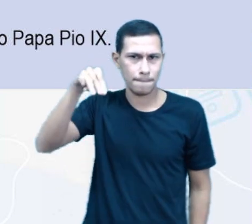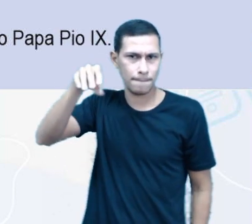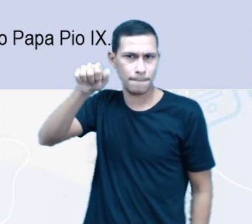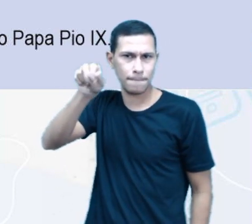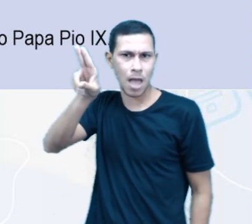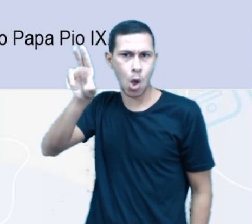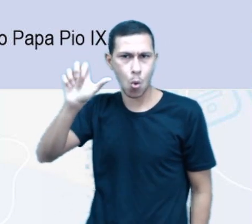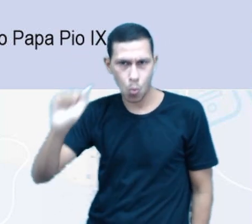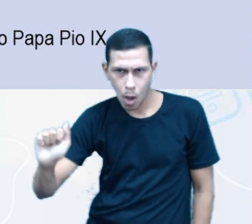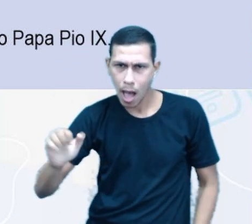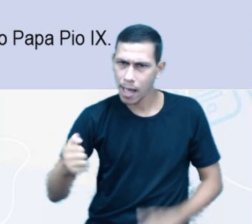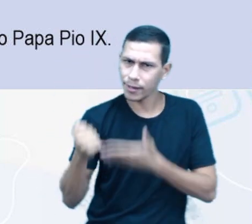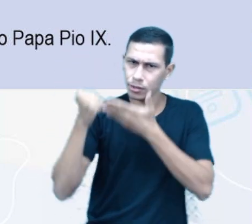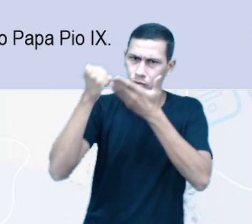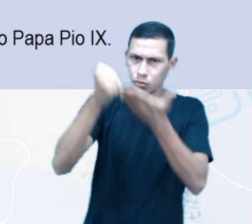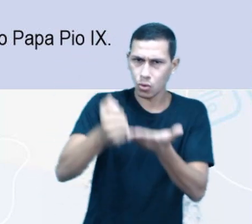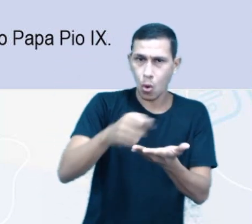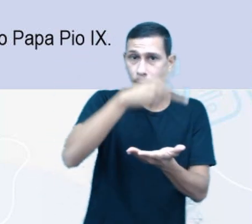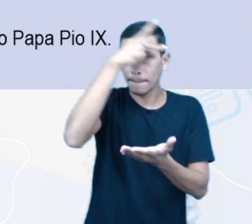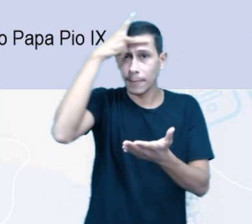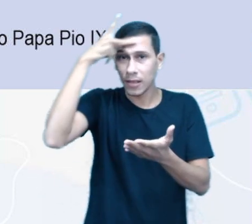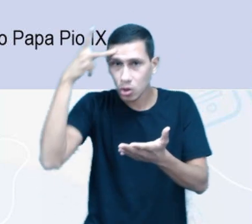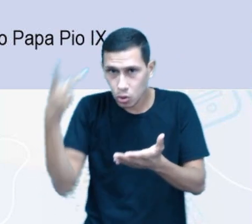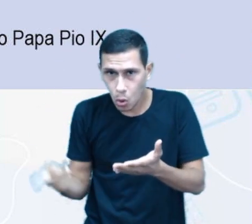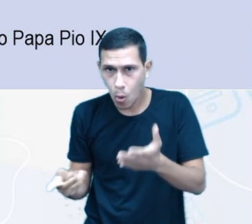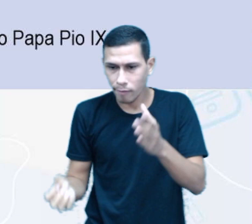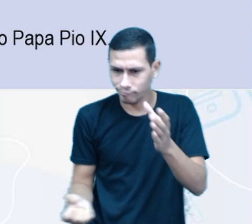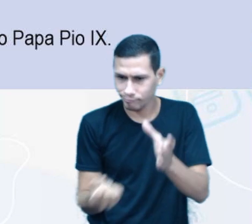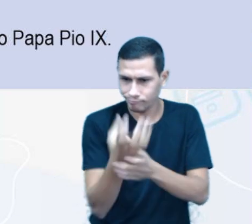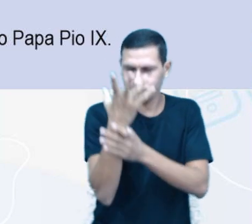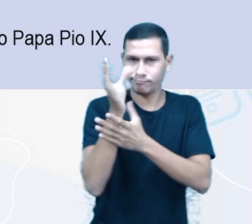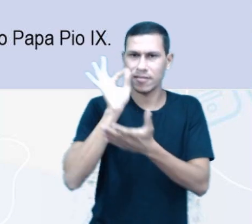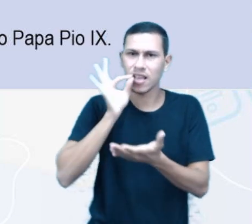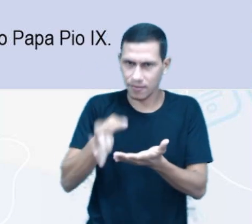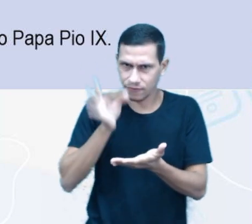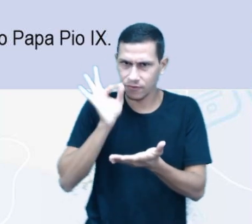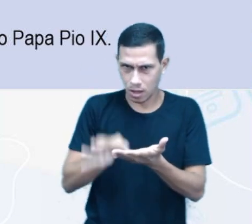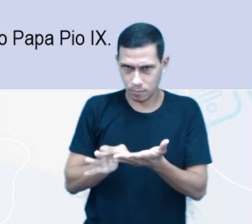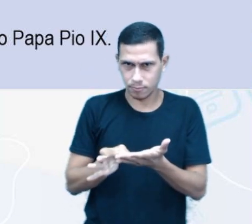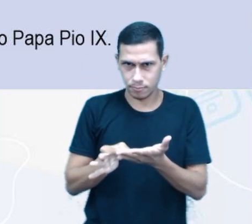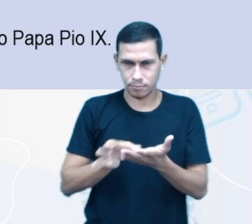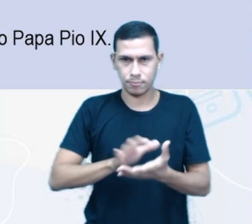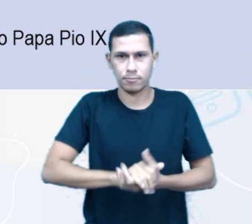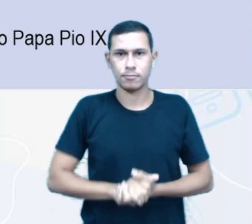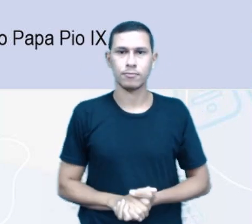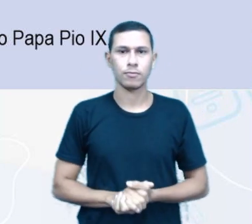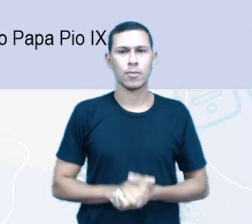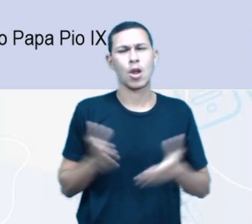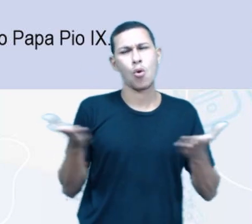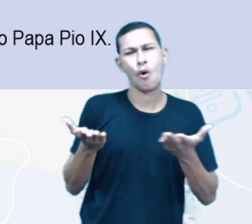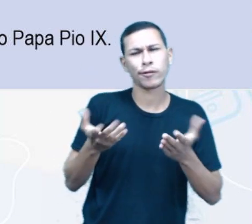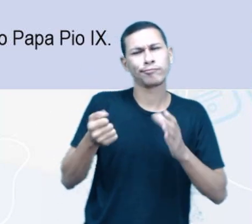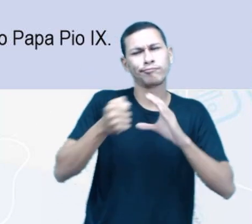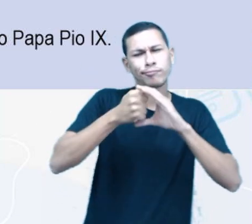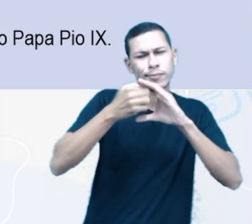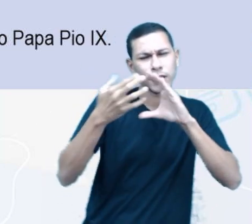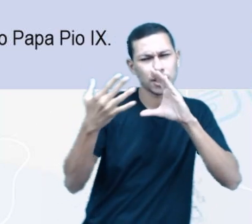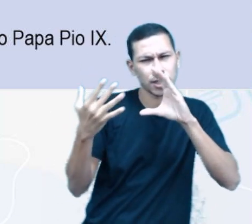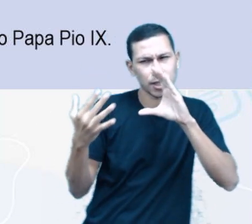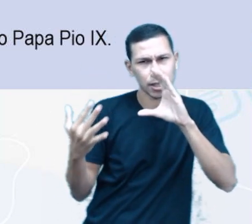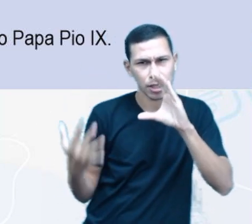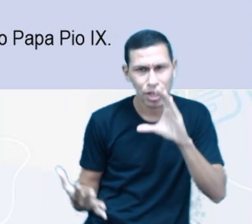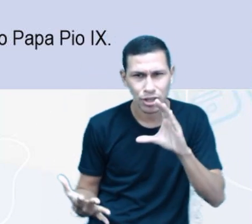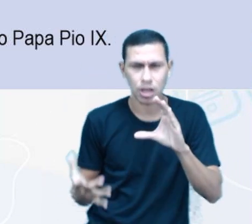café naquele instante. Bom, agora a gente vai falar um pouco sobre aquelas características que levaram